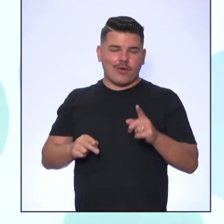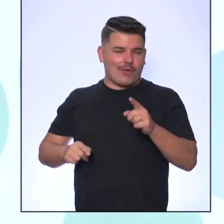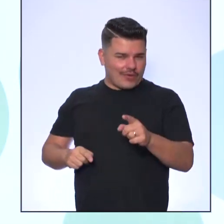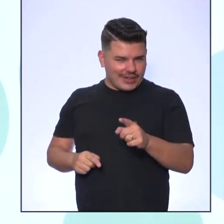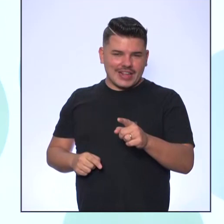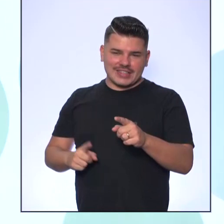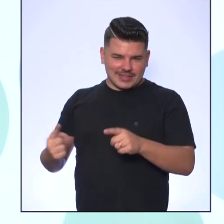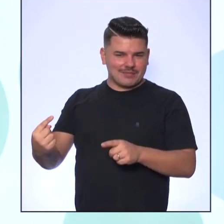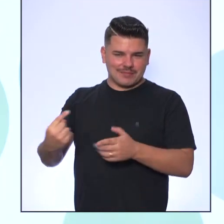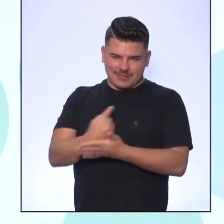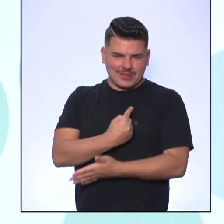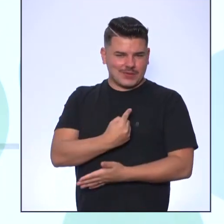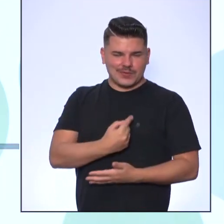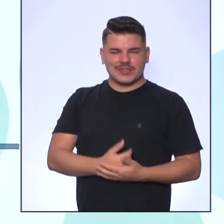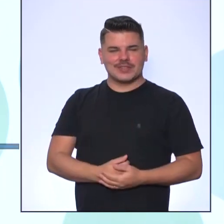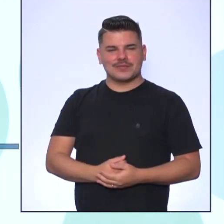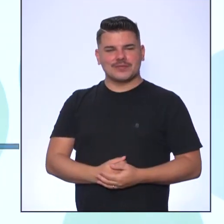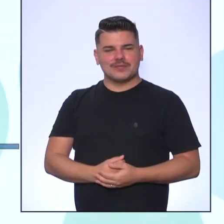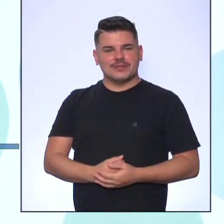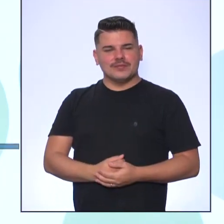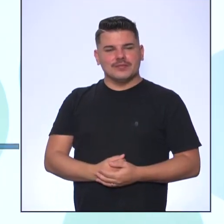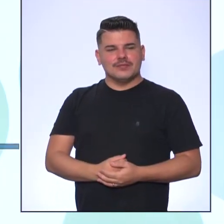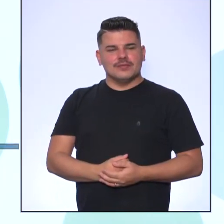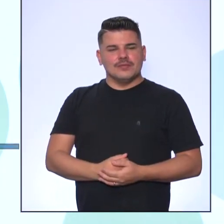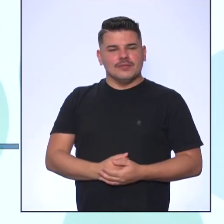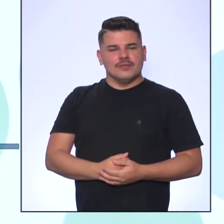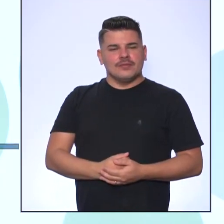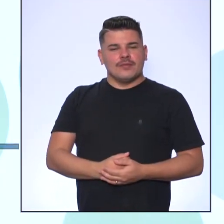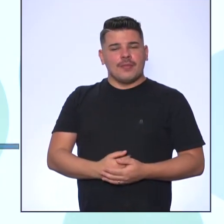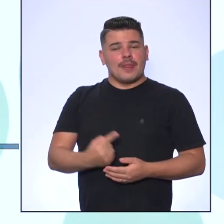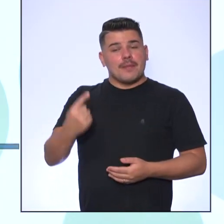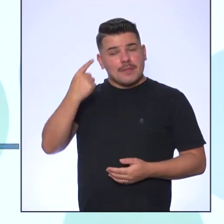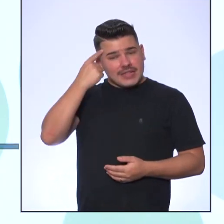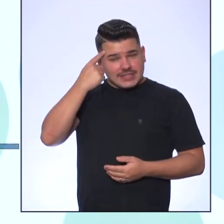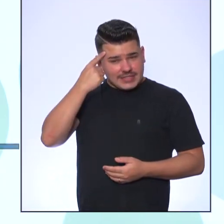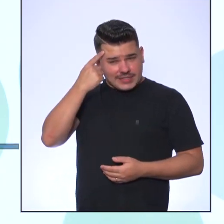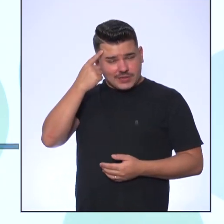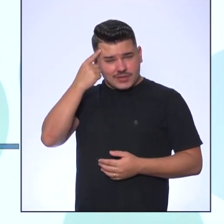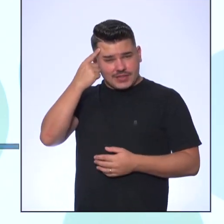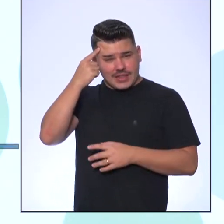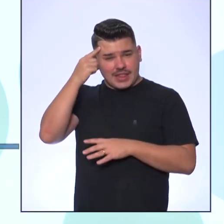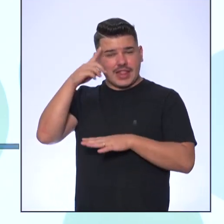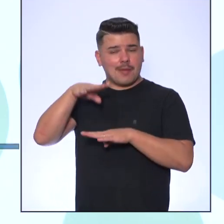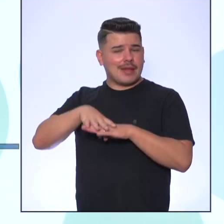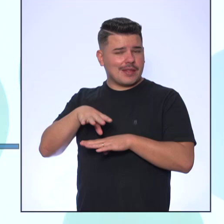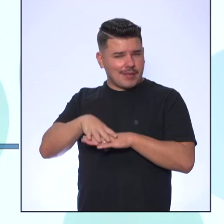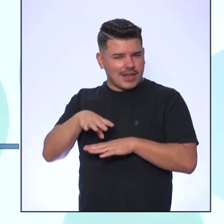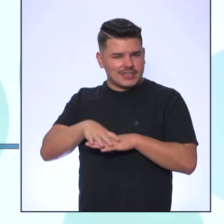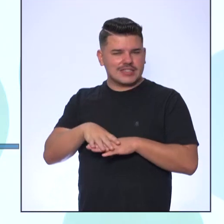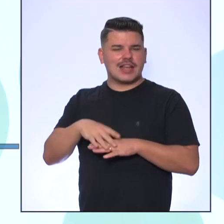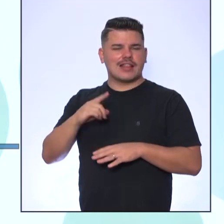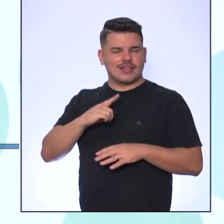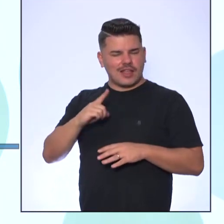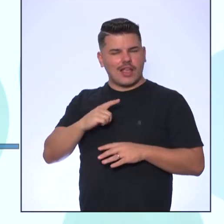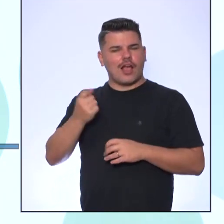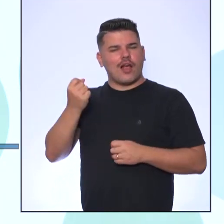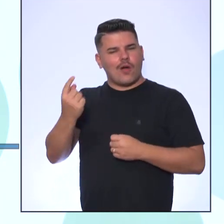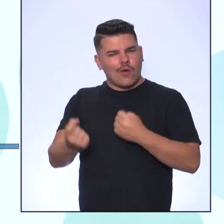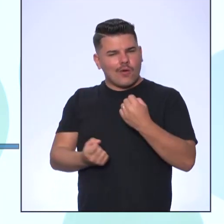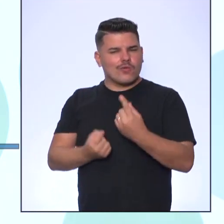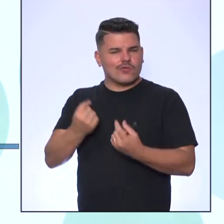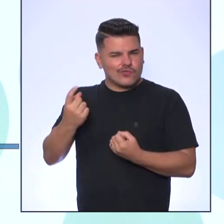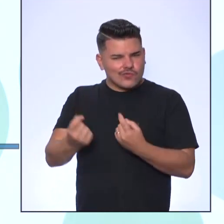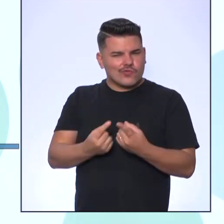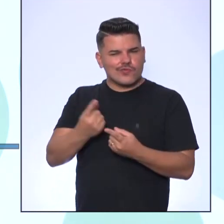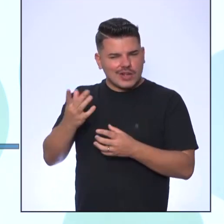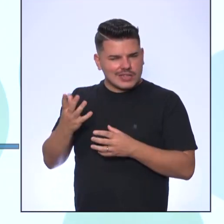Assim, pensando na matemática, eu acho que alguns conteúdos, né, abordados na forma de